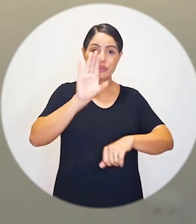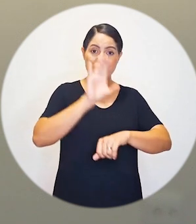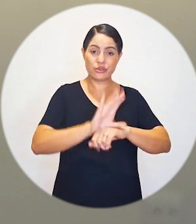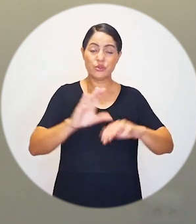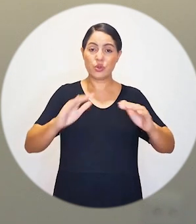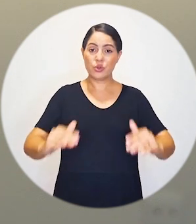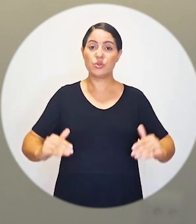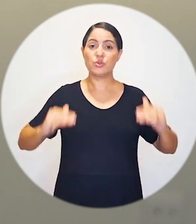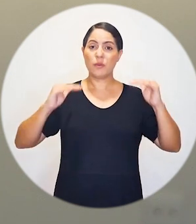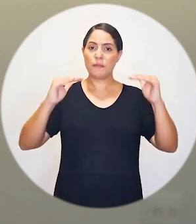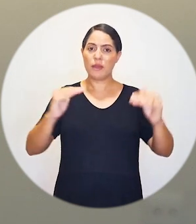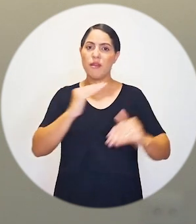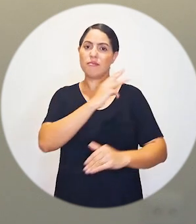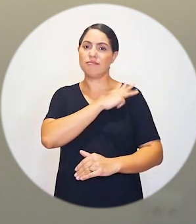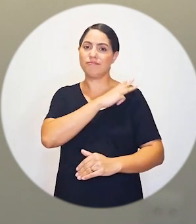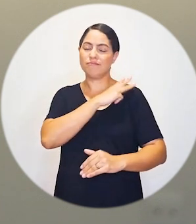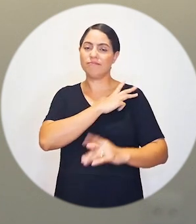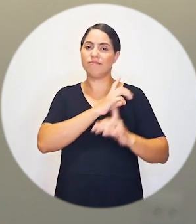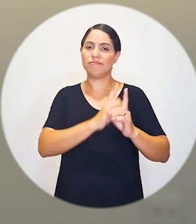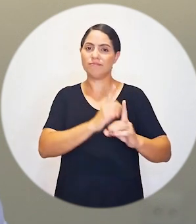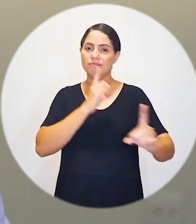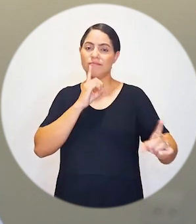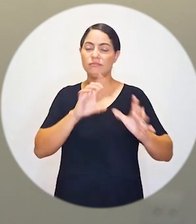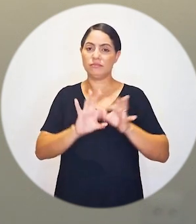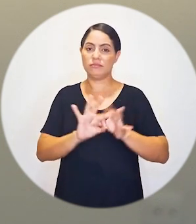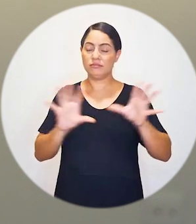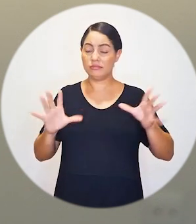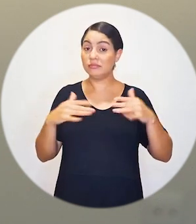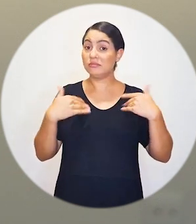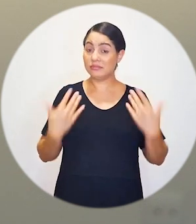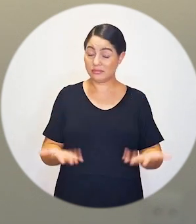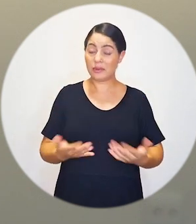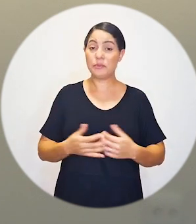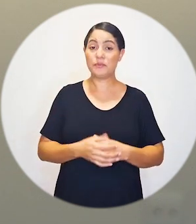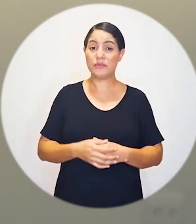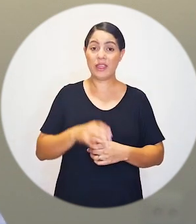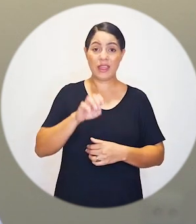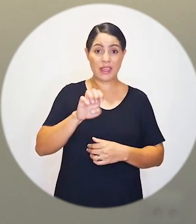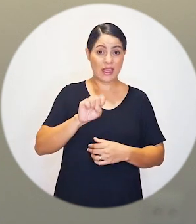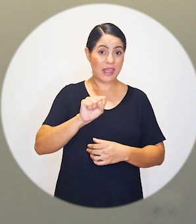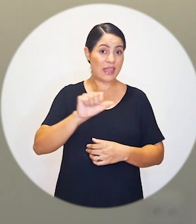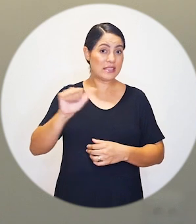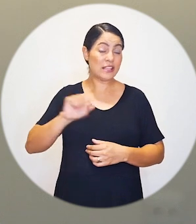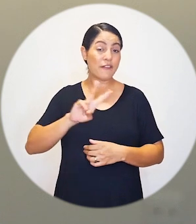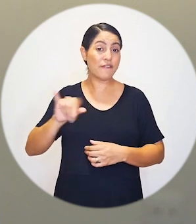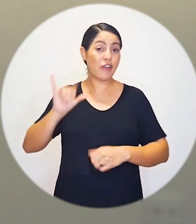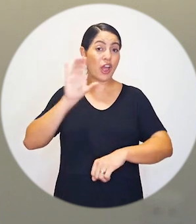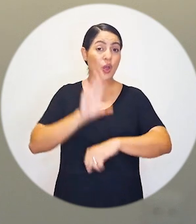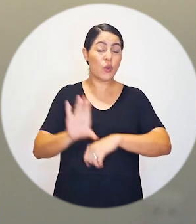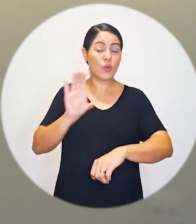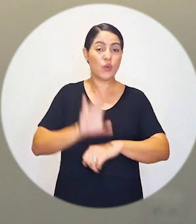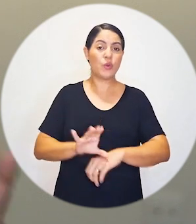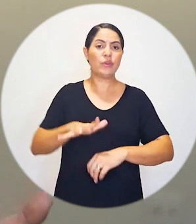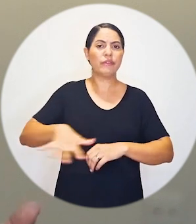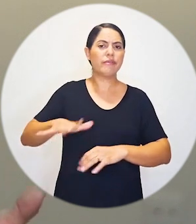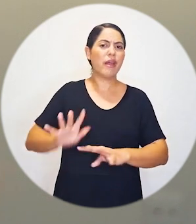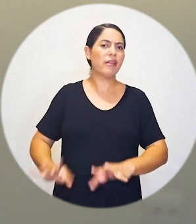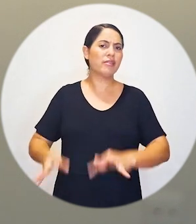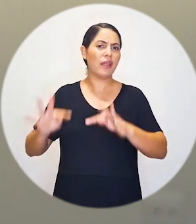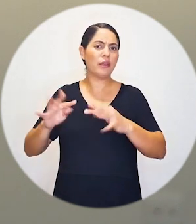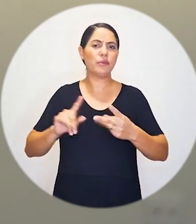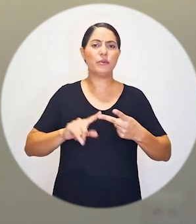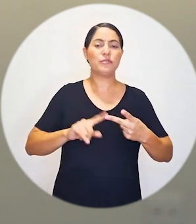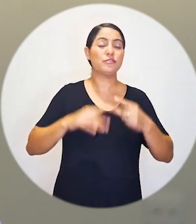cursos superiores na modalidade à distância. O projeto da instituição vai contemplar a oferta de cursos nas áreas de